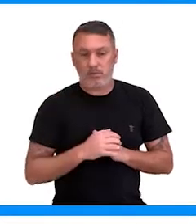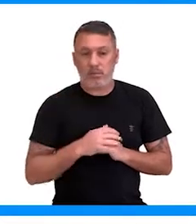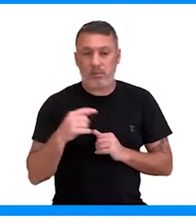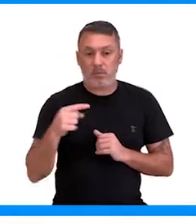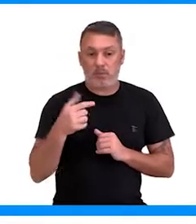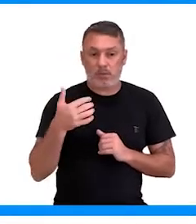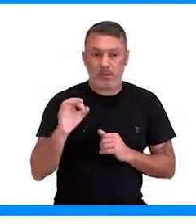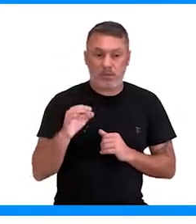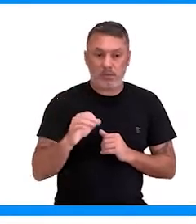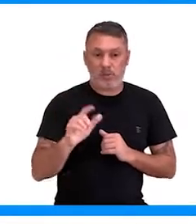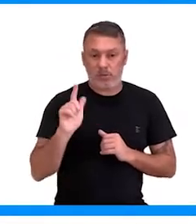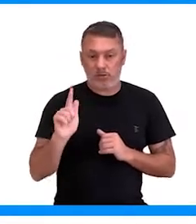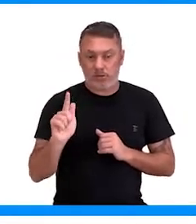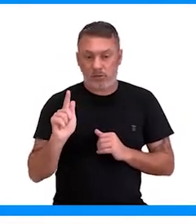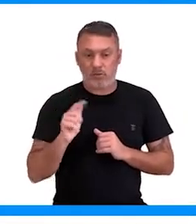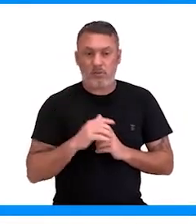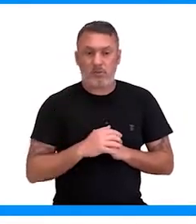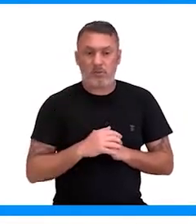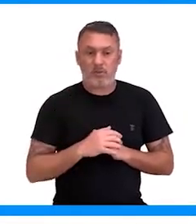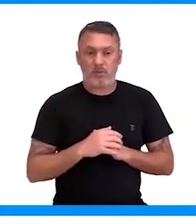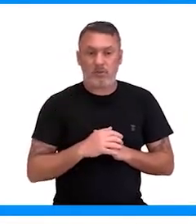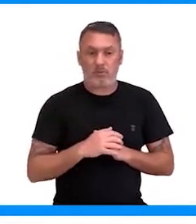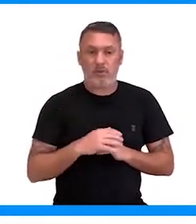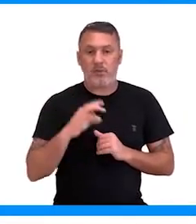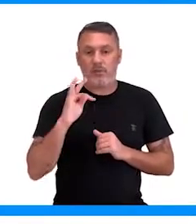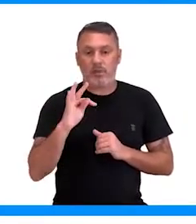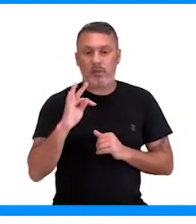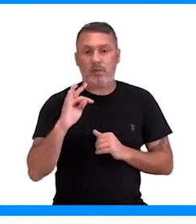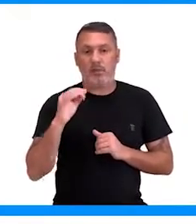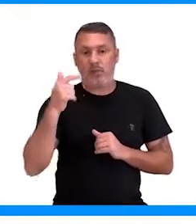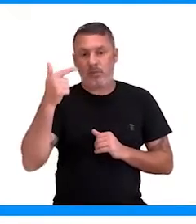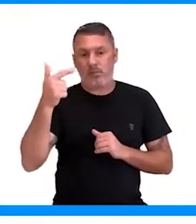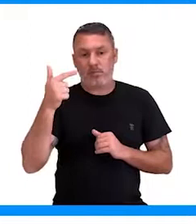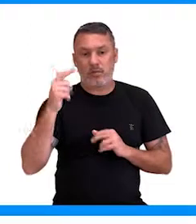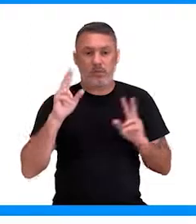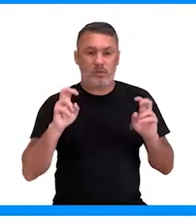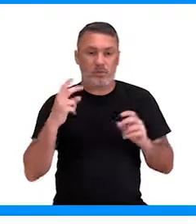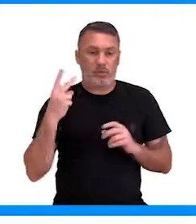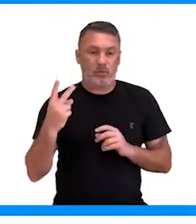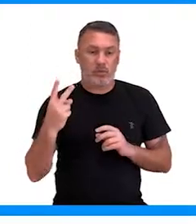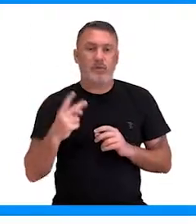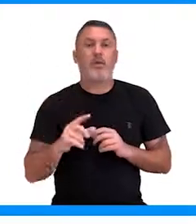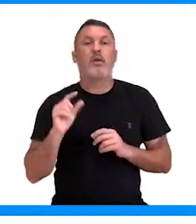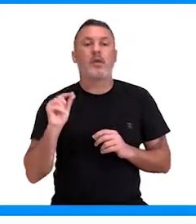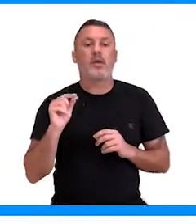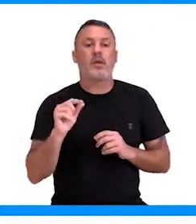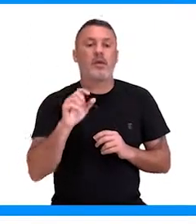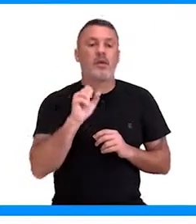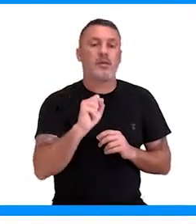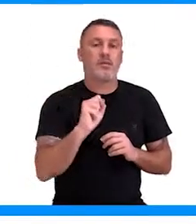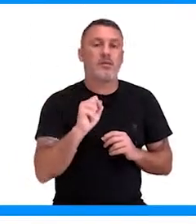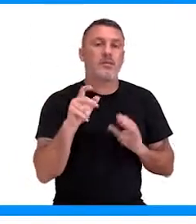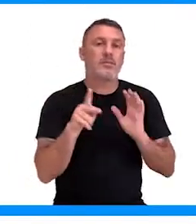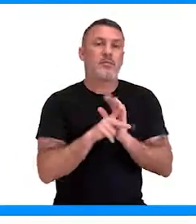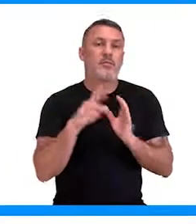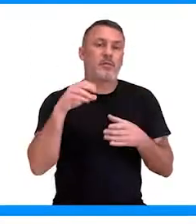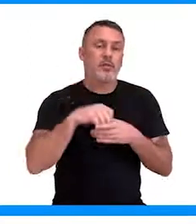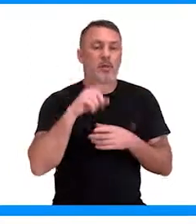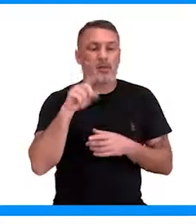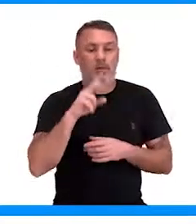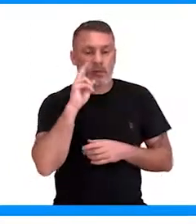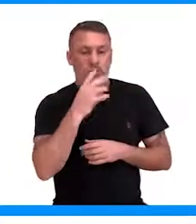100t. Menos 10 da gravidade, t quadrado sobre 2. Quem é o ΔS em